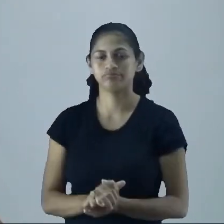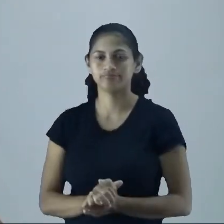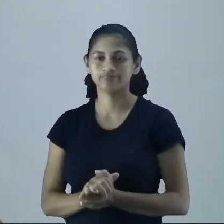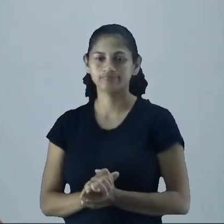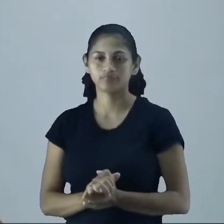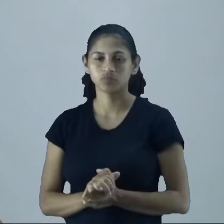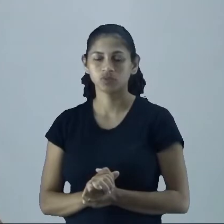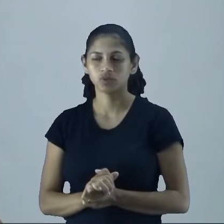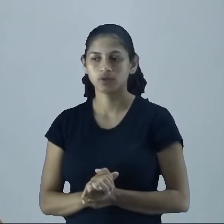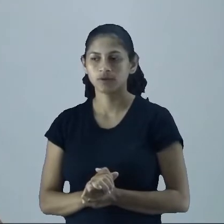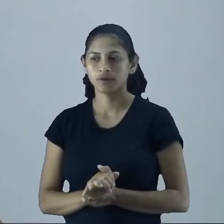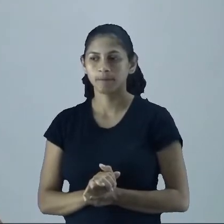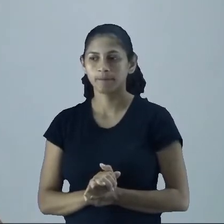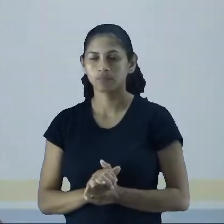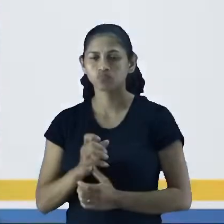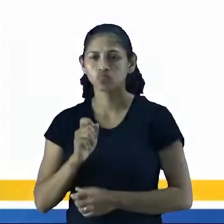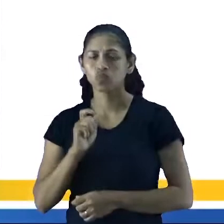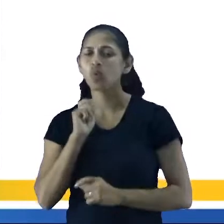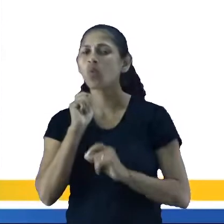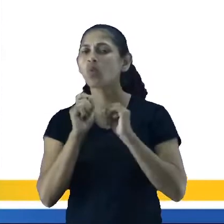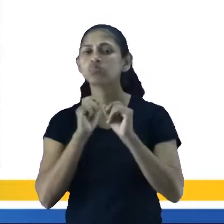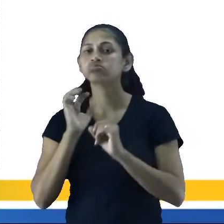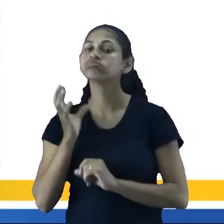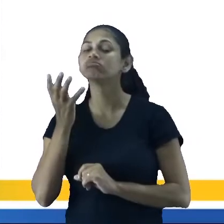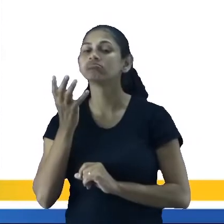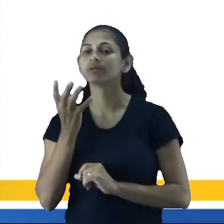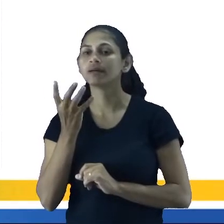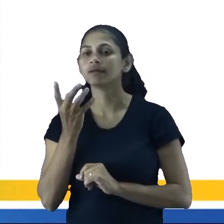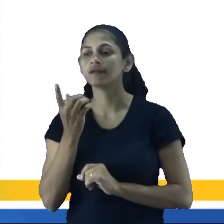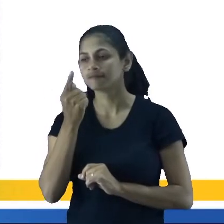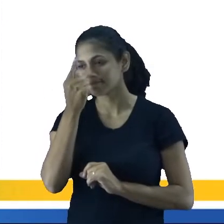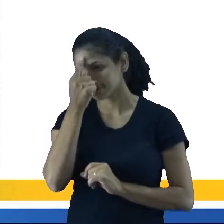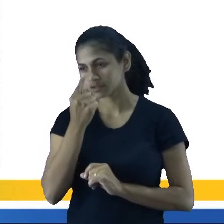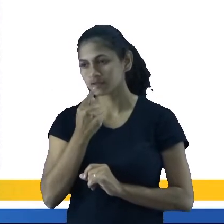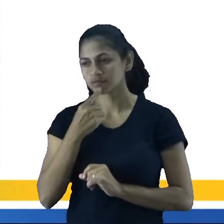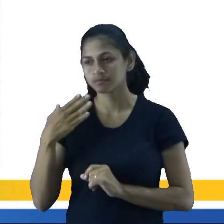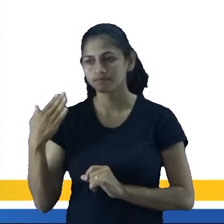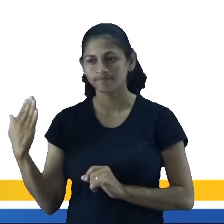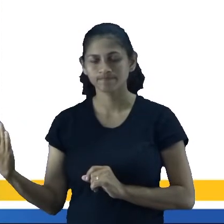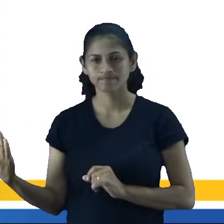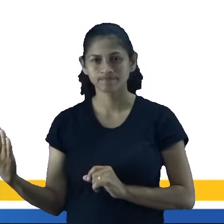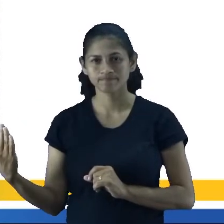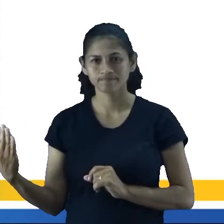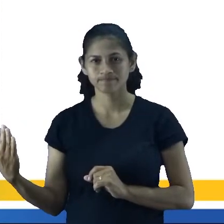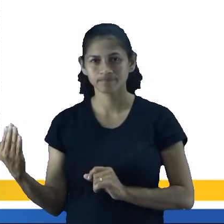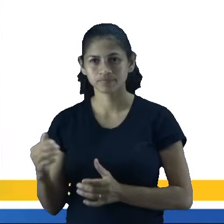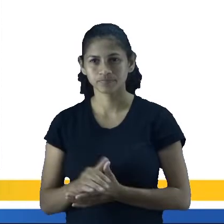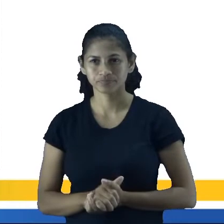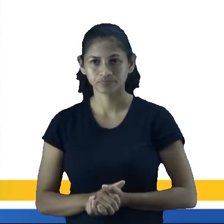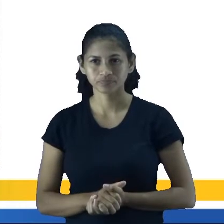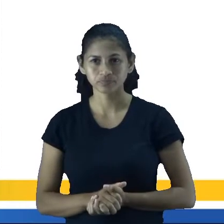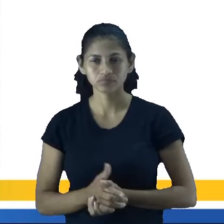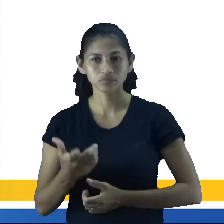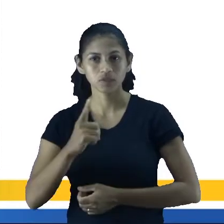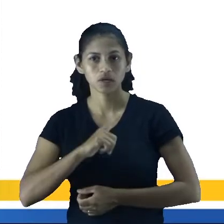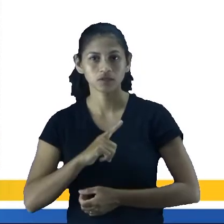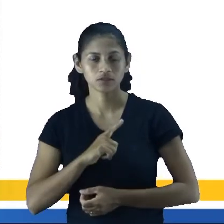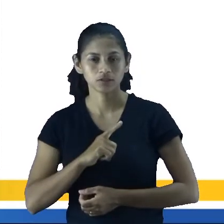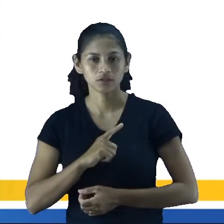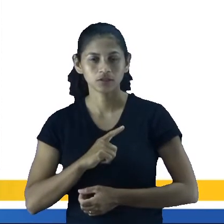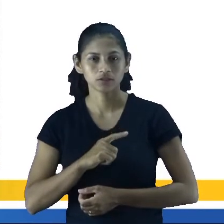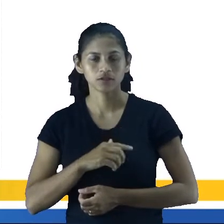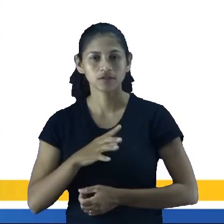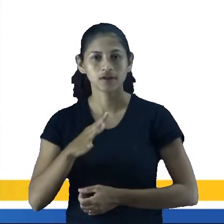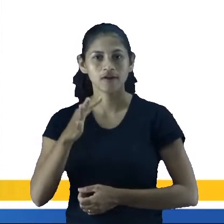nessas imagens, voltando aí um pouquinho. O que a gente vê aí? A gente vê, né, aí a fábrica, né, umas